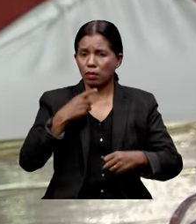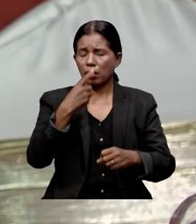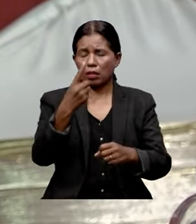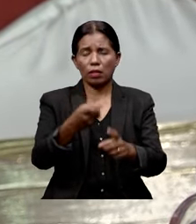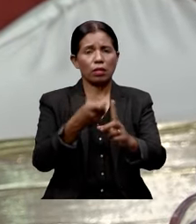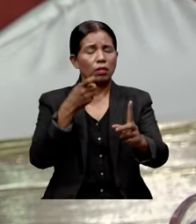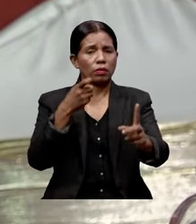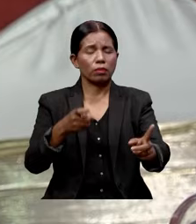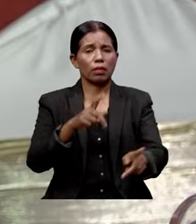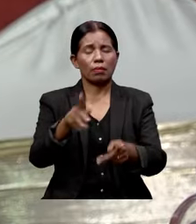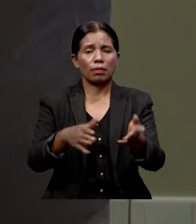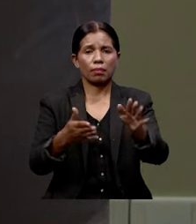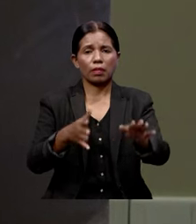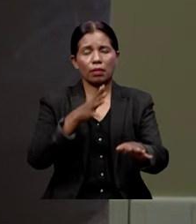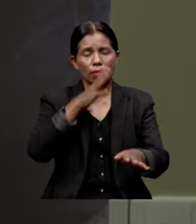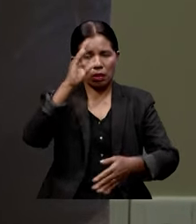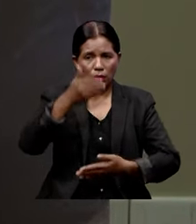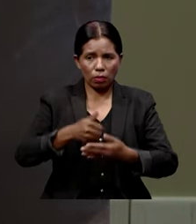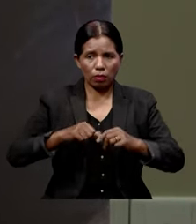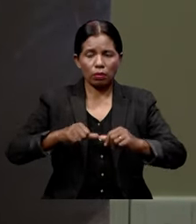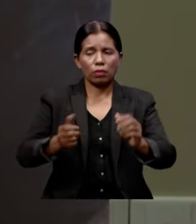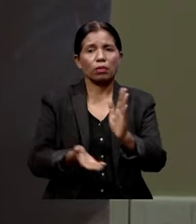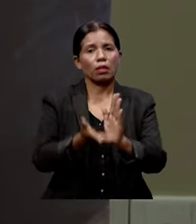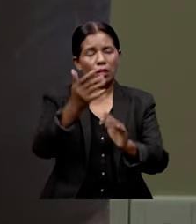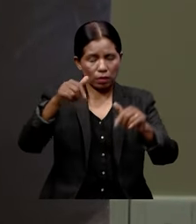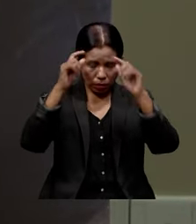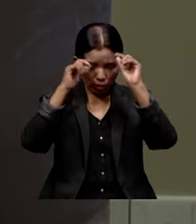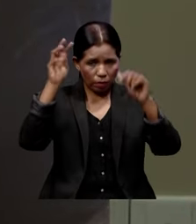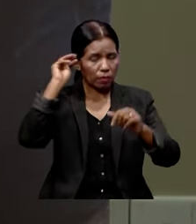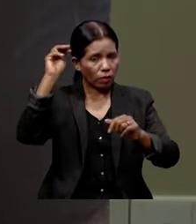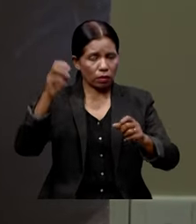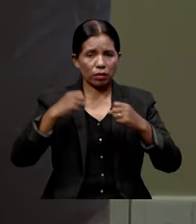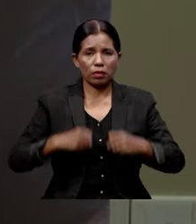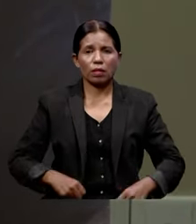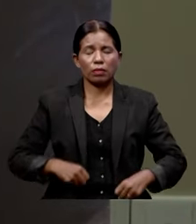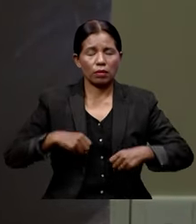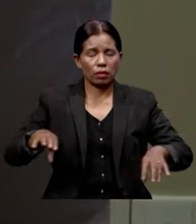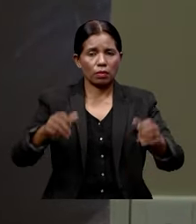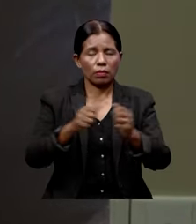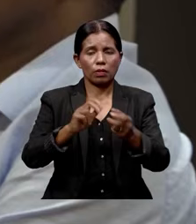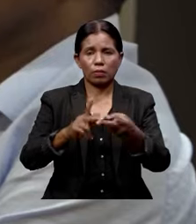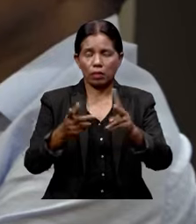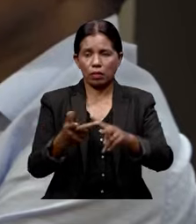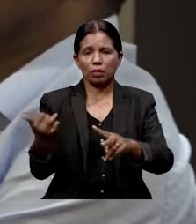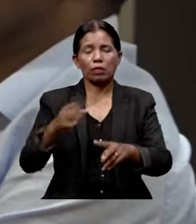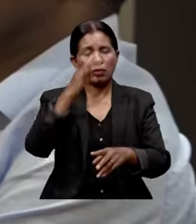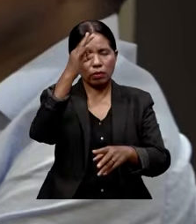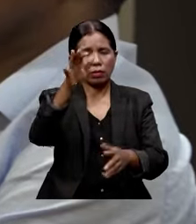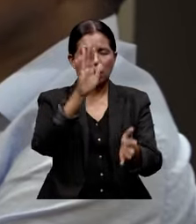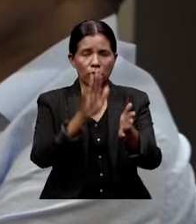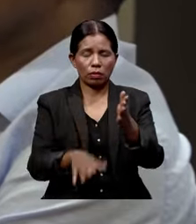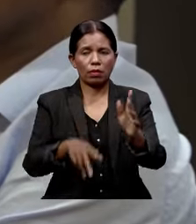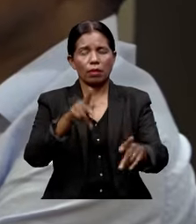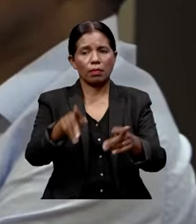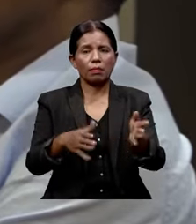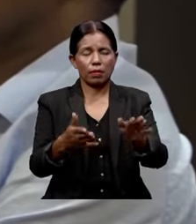taxa mortalidade inang no oan, nebe continua as ia Timor-Leste, Ministério Saúde Serviço Amutu ko parceiro sira, atun ne ba oin bele redus tasa mortalidade